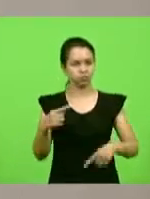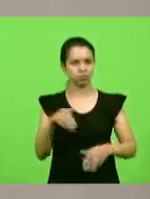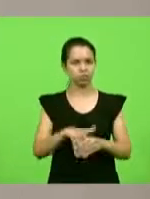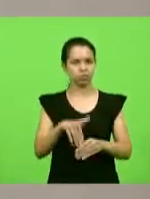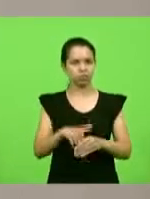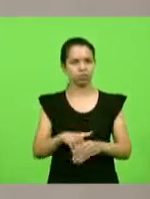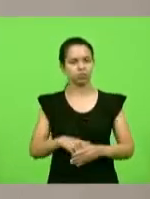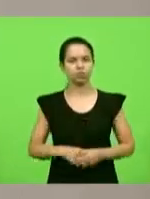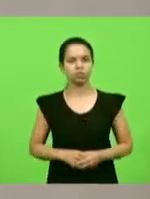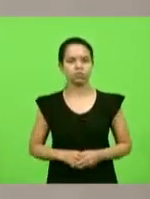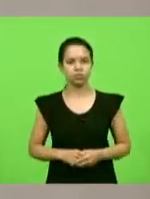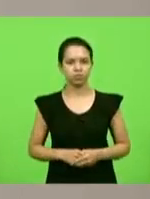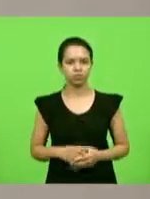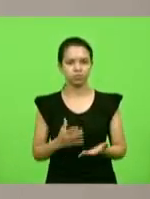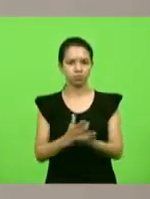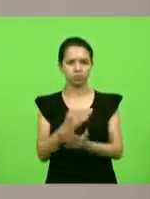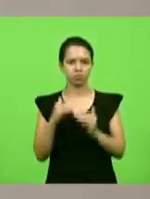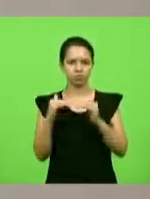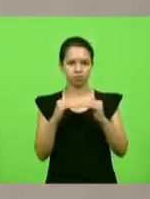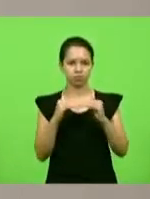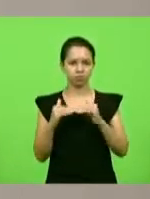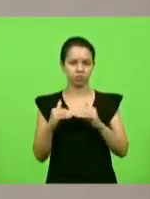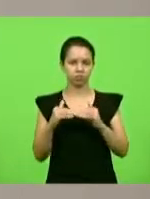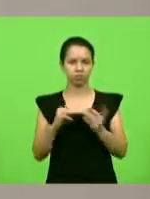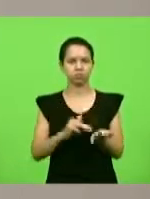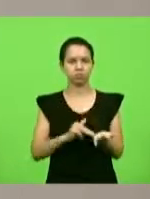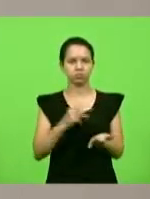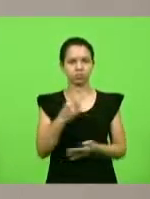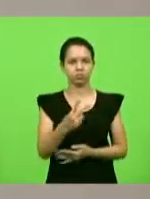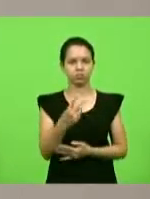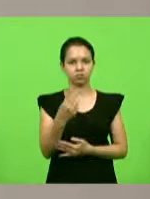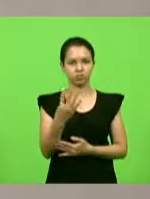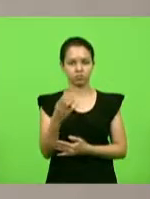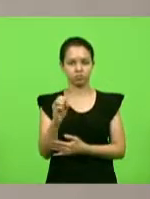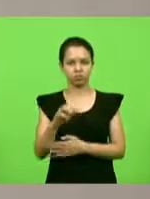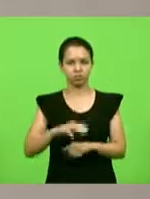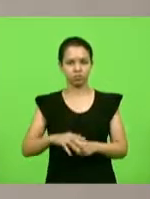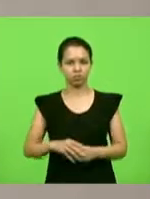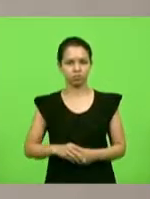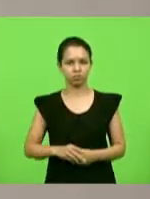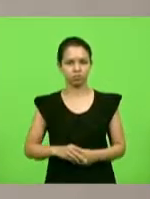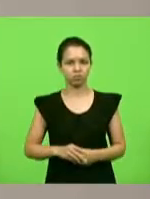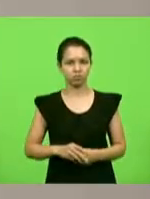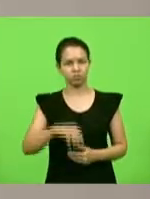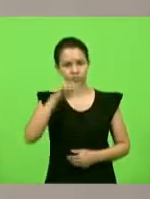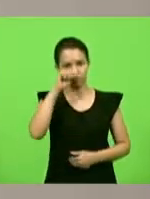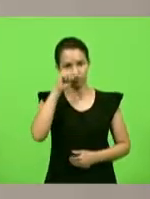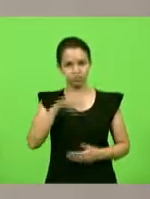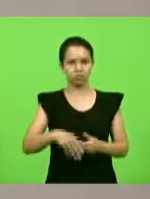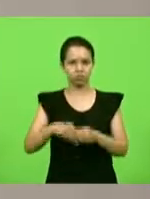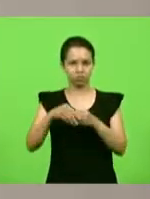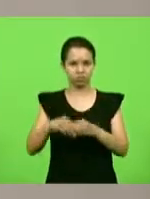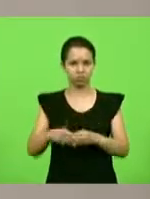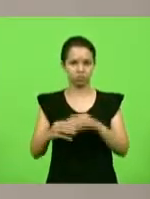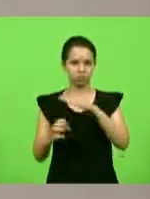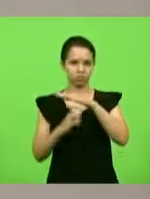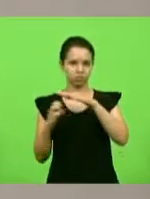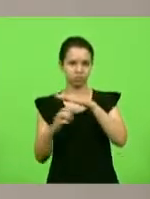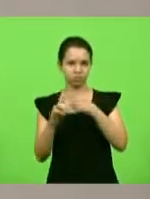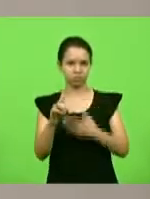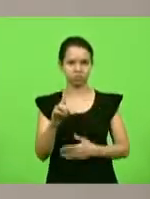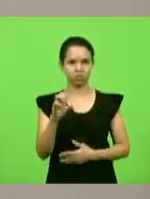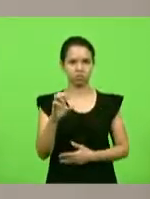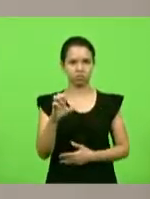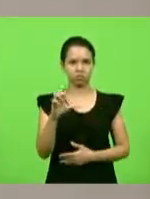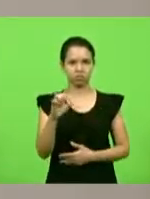encontram. Aprovado por unanimidade. Moção 240, autor, deputado João Amin, cumprimentando a empresa Delivery Much por ter sido